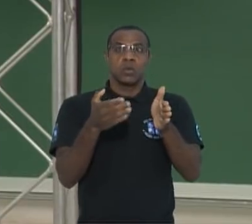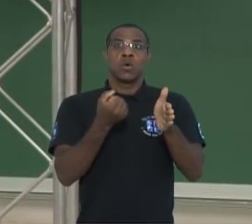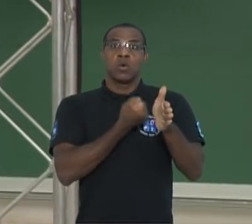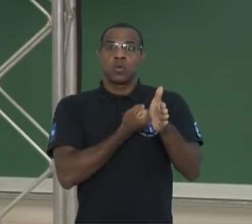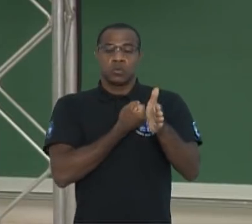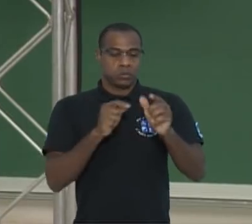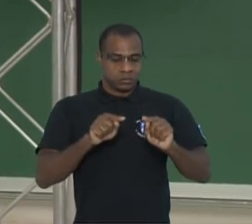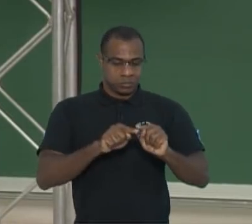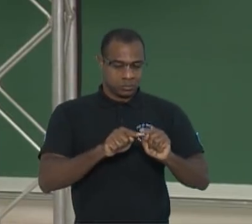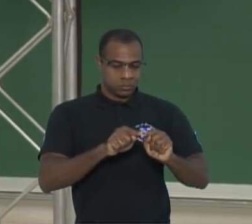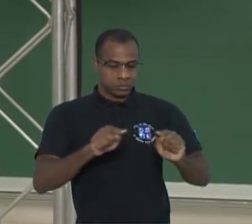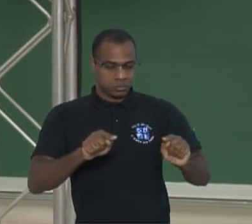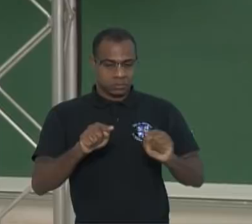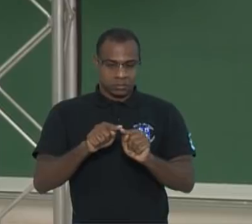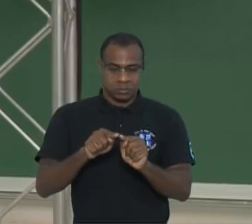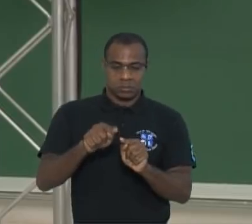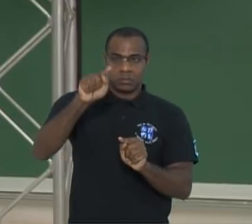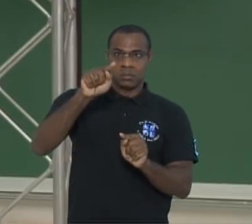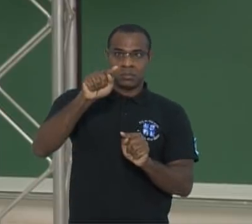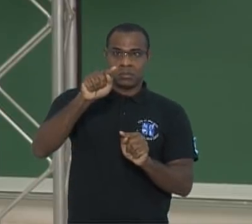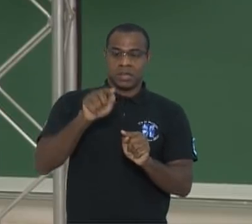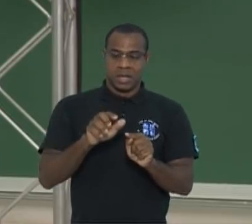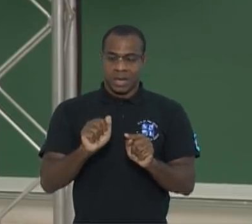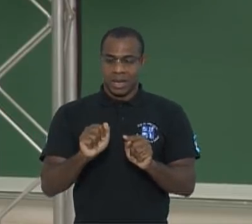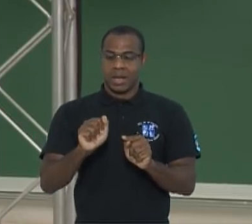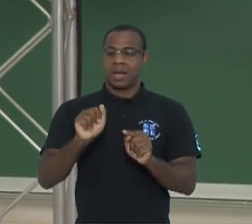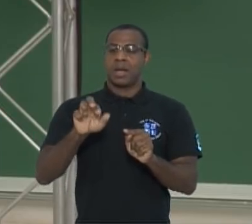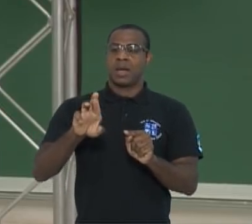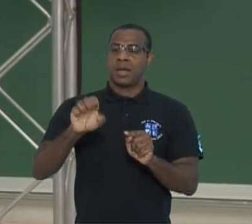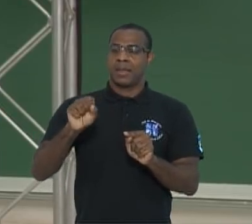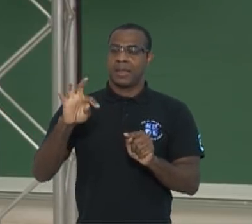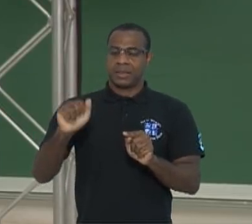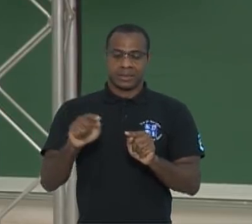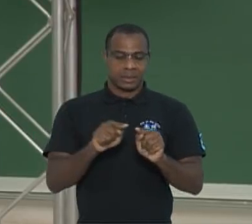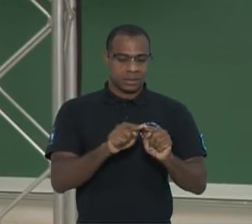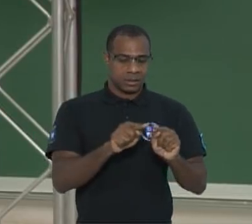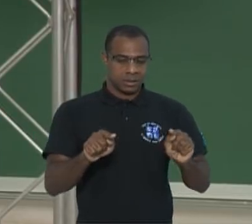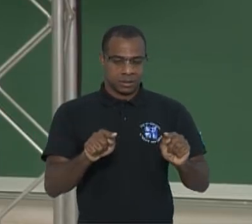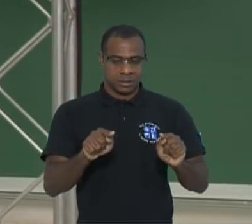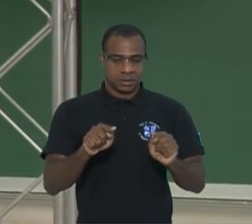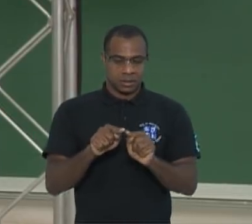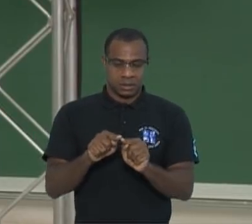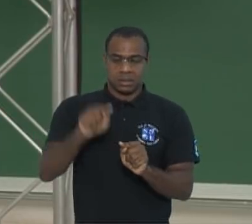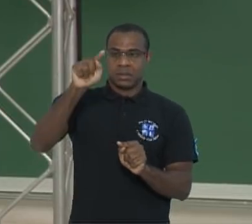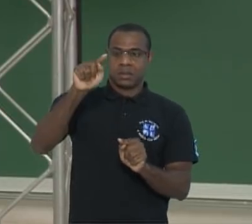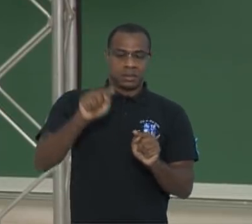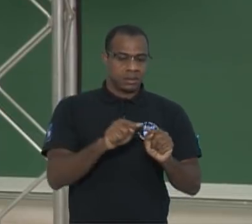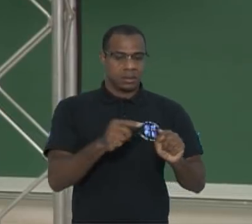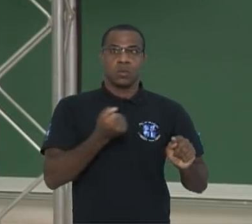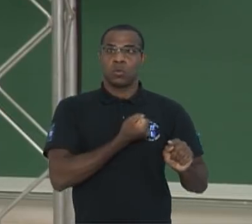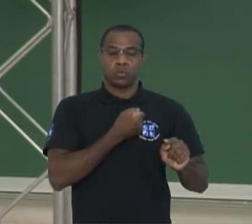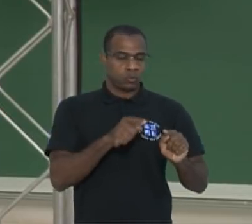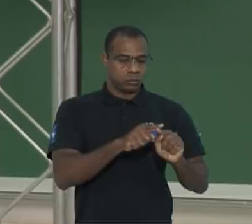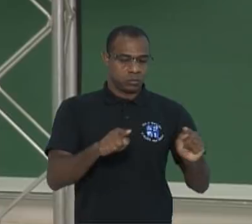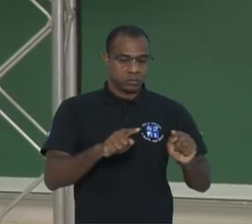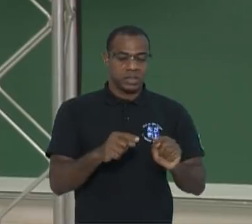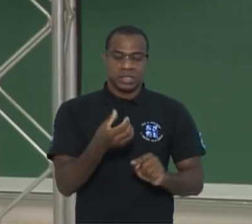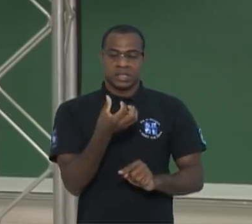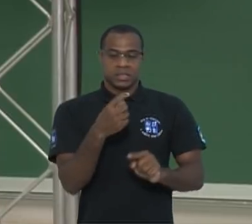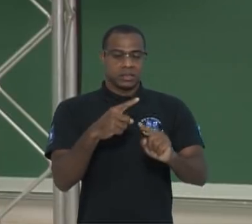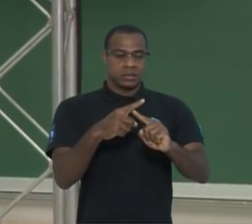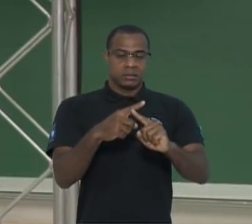gente verificou como a aresta, que tem o segmento de reta, o comprimento, a largura e a altura de x mais